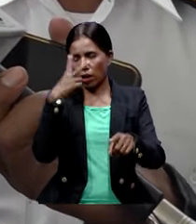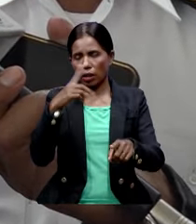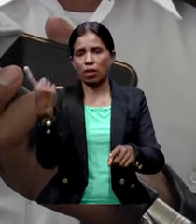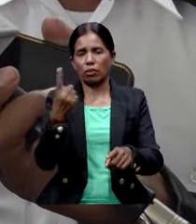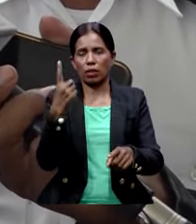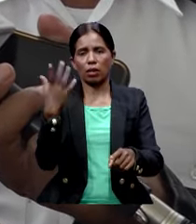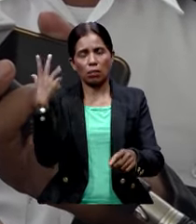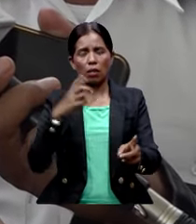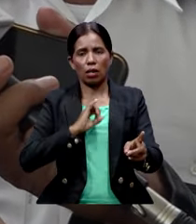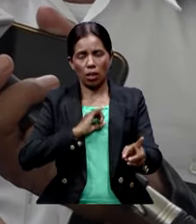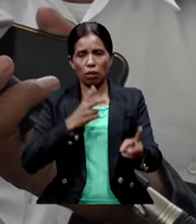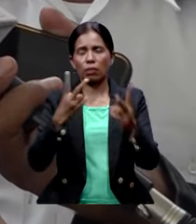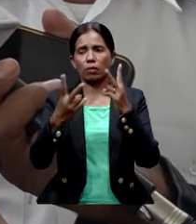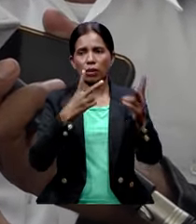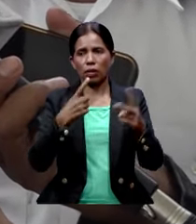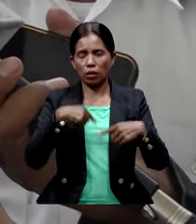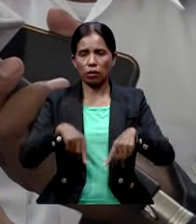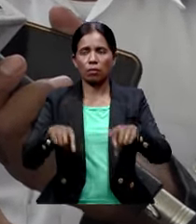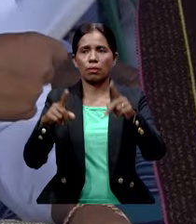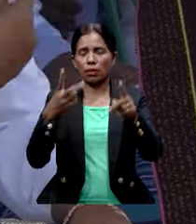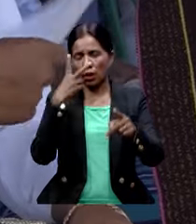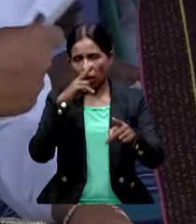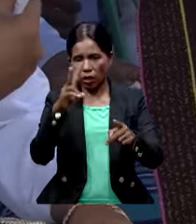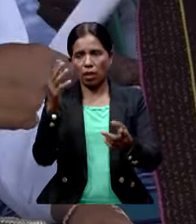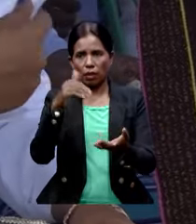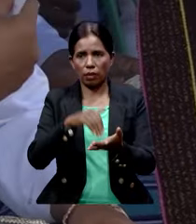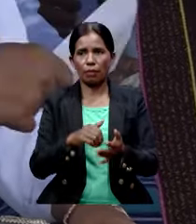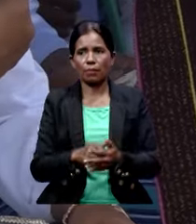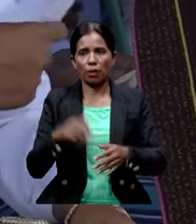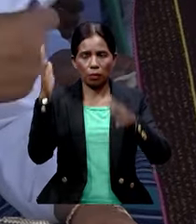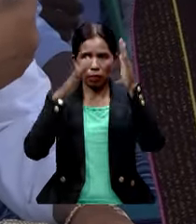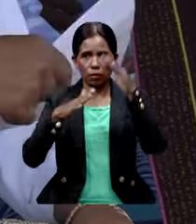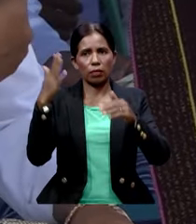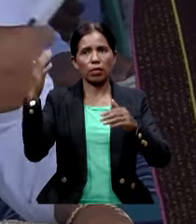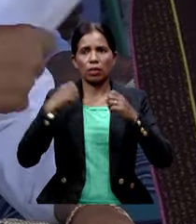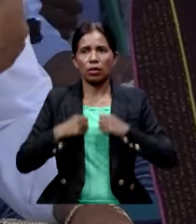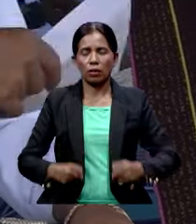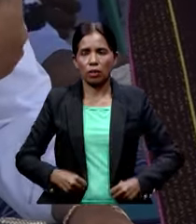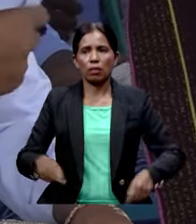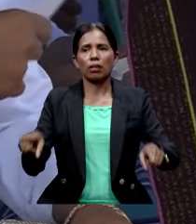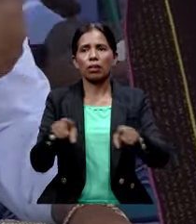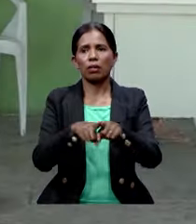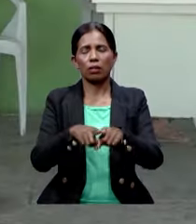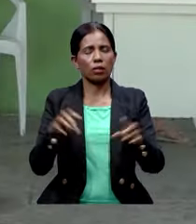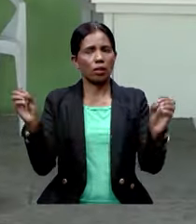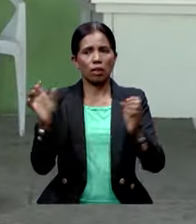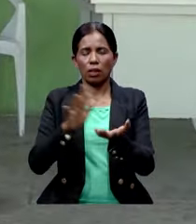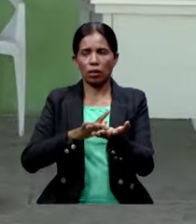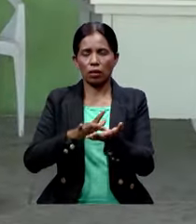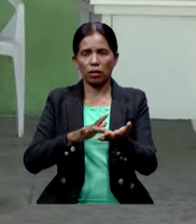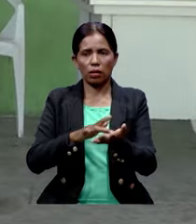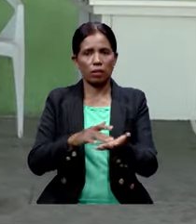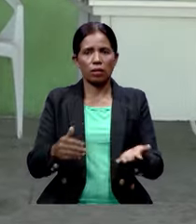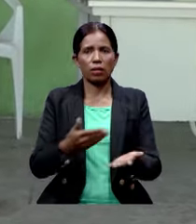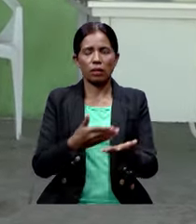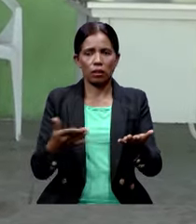visita, e essa é a filha, falei, barra. Durante o problema em setor de saúde, Macanesan, falta em Moro, facilidade